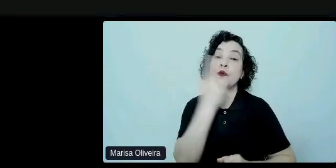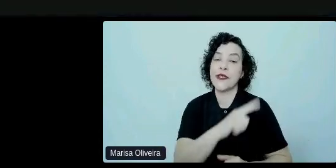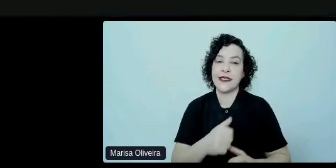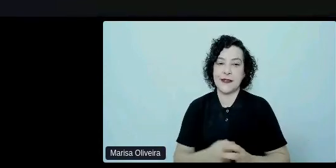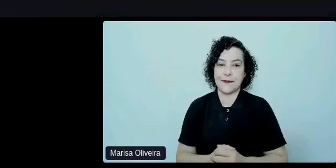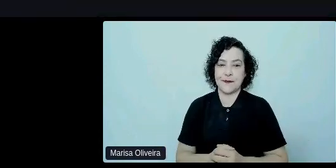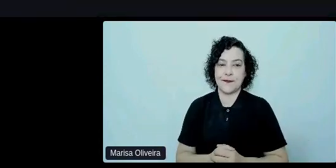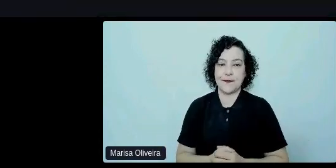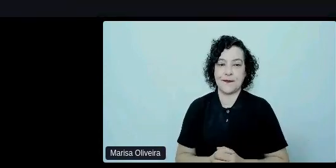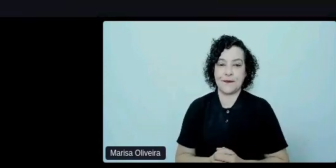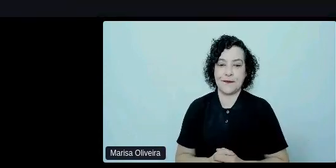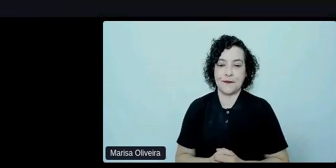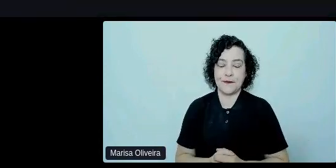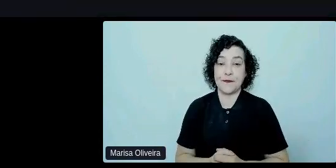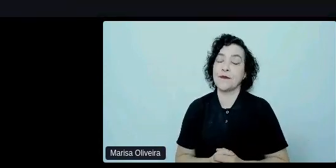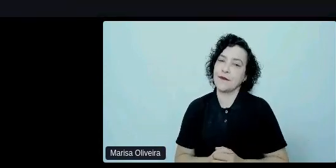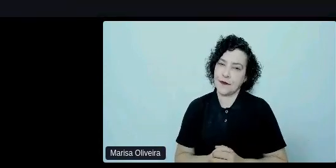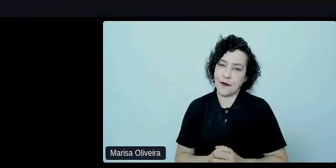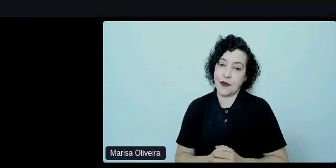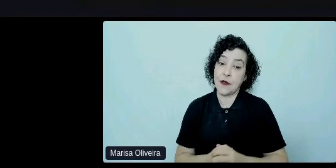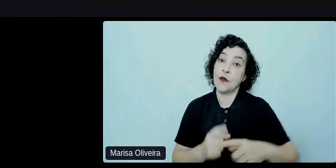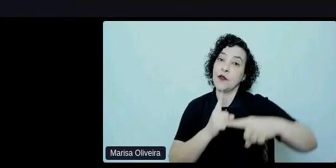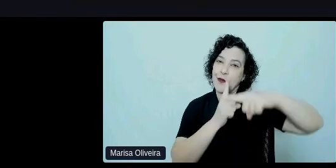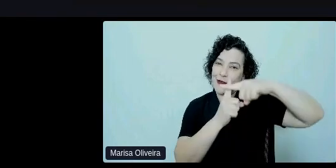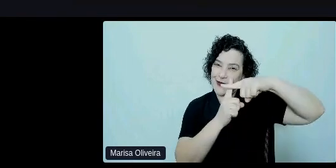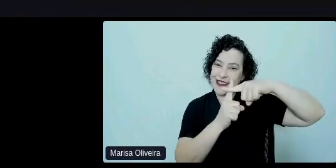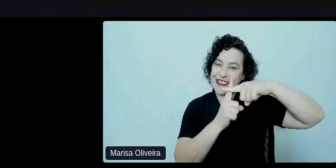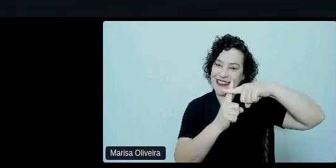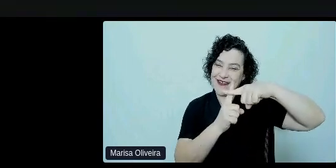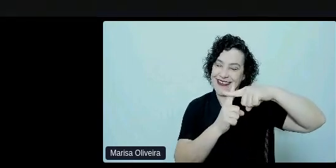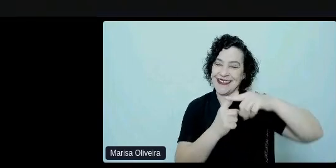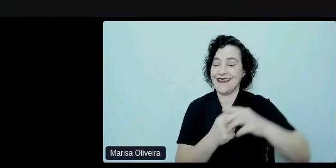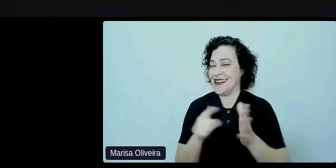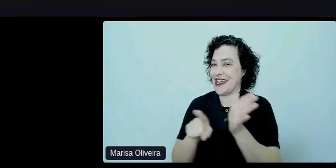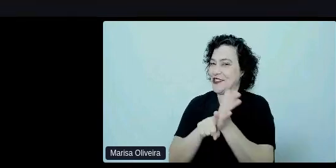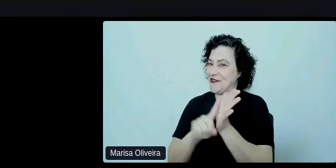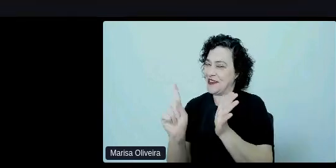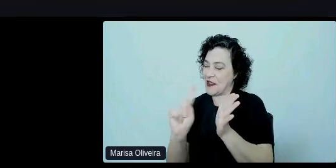Primeiro, os pontos negativos, os pontos positivos. Desculpa, me atrapalhei.